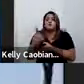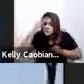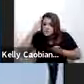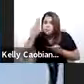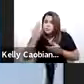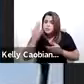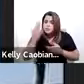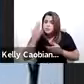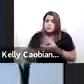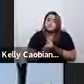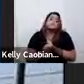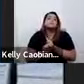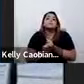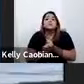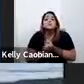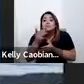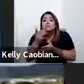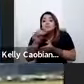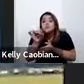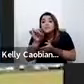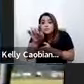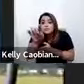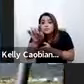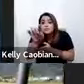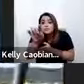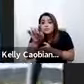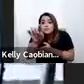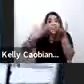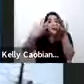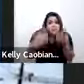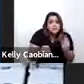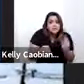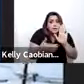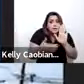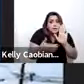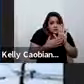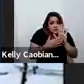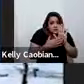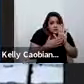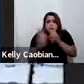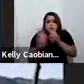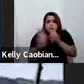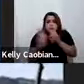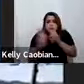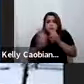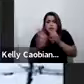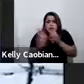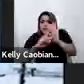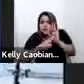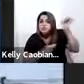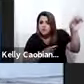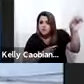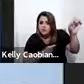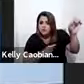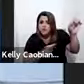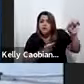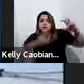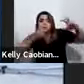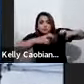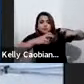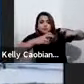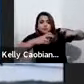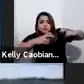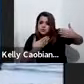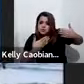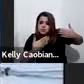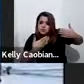se concorda com a proposta de entendimento discutido com a empresa. Ele vai votar sim ou não.